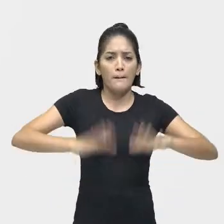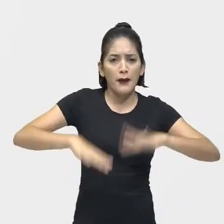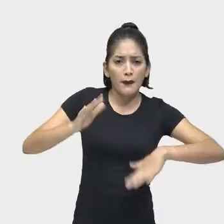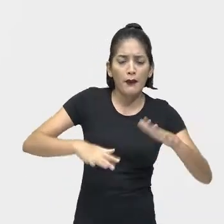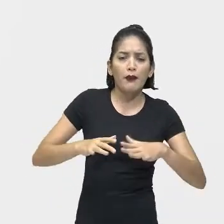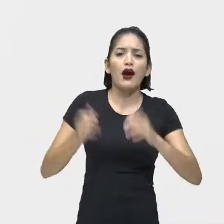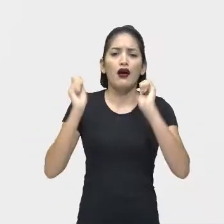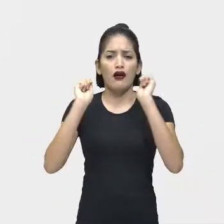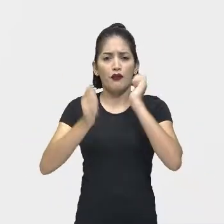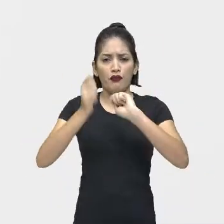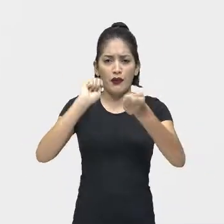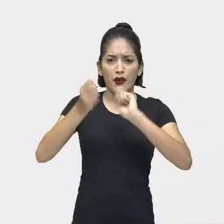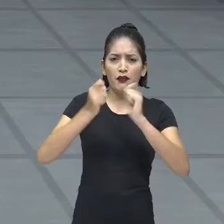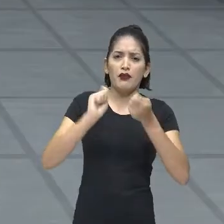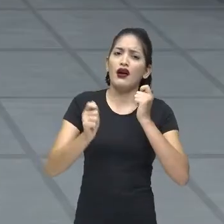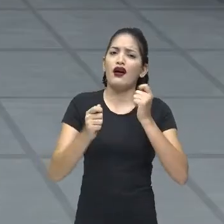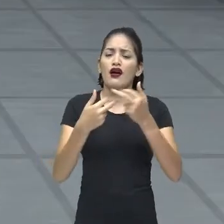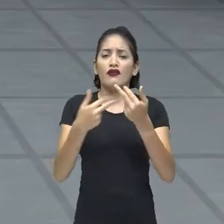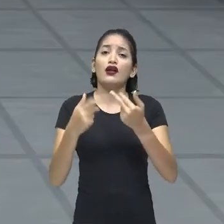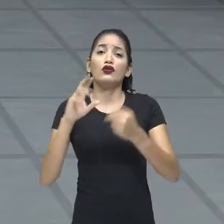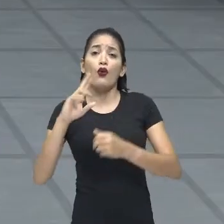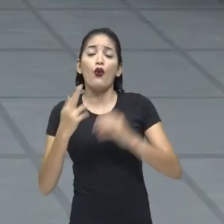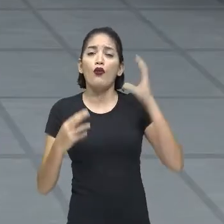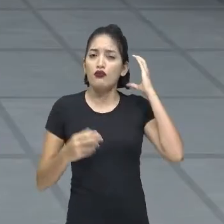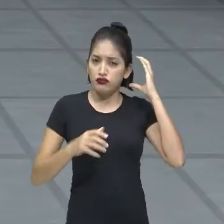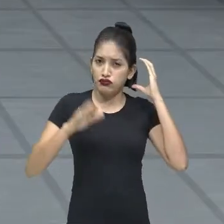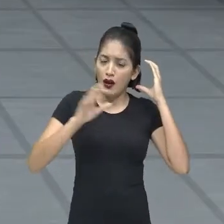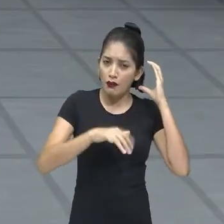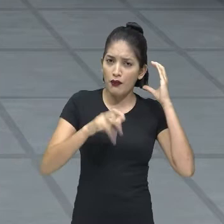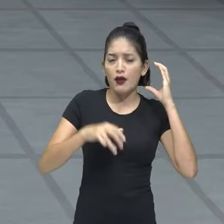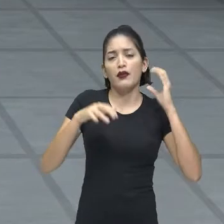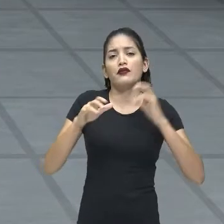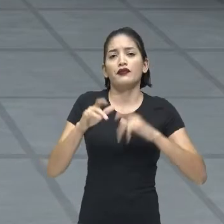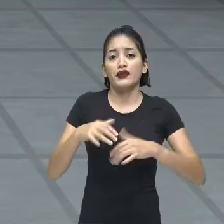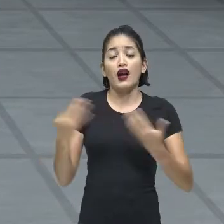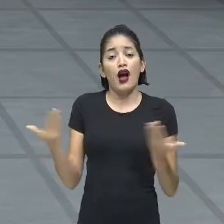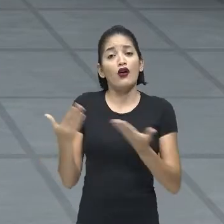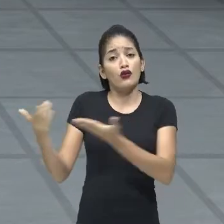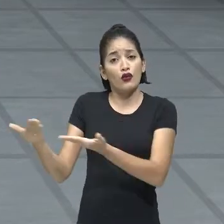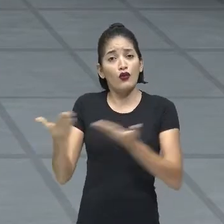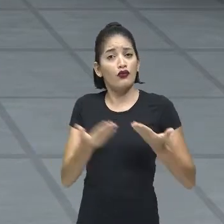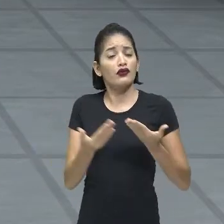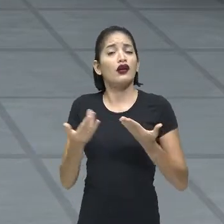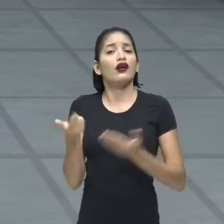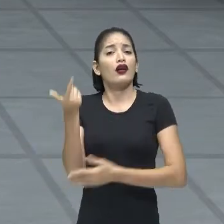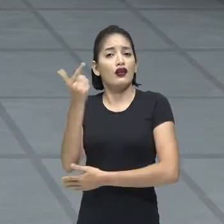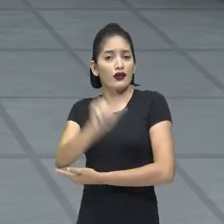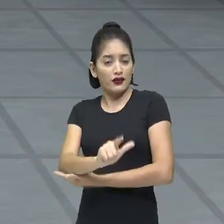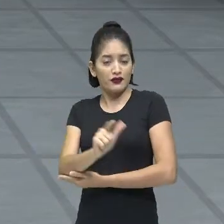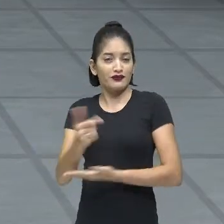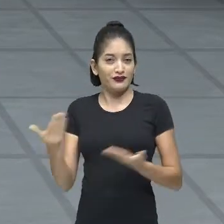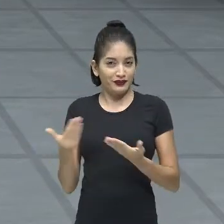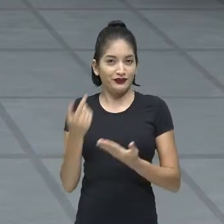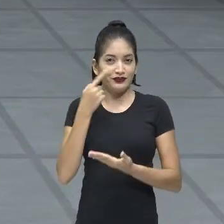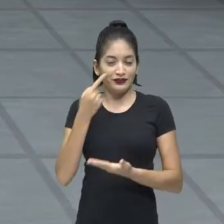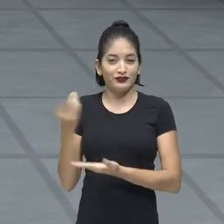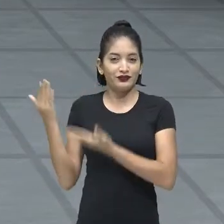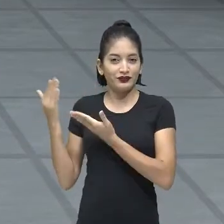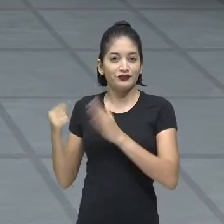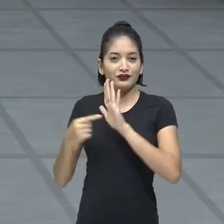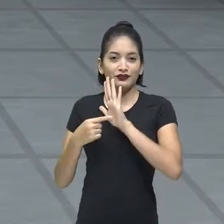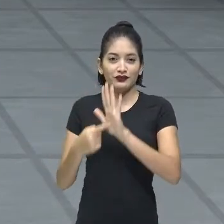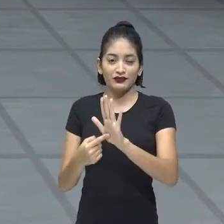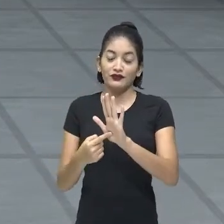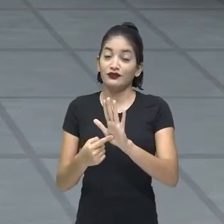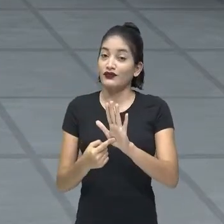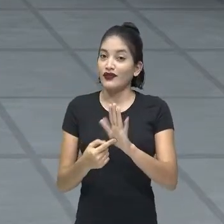por interferência eletrônica. E eu, mais uma vez, trouxe para vocês um convidado, que vai estar aqui comigo agora, vamos lá,